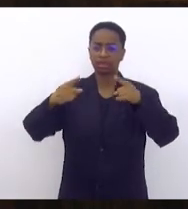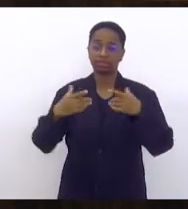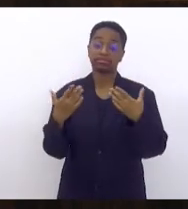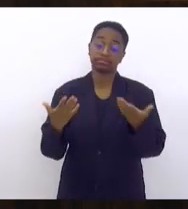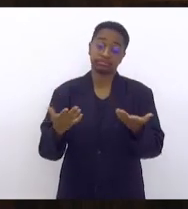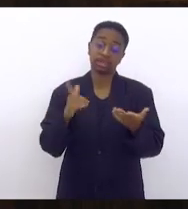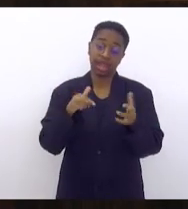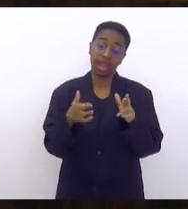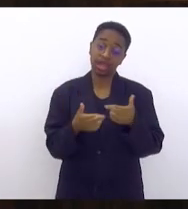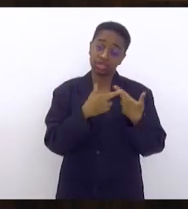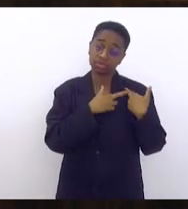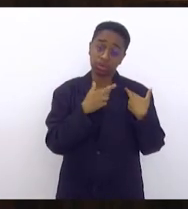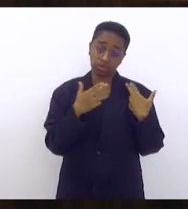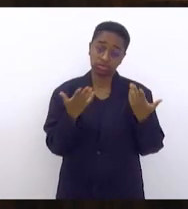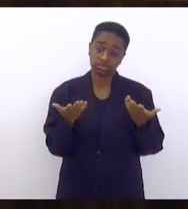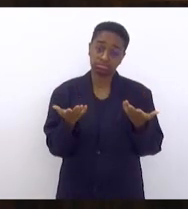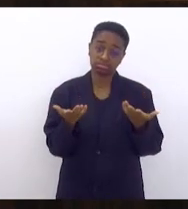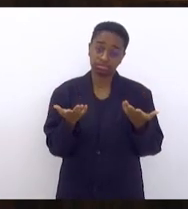Essa é a responsabilidade que a gente precisa ter.